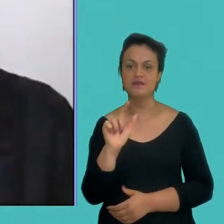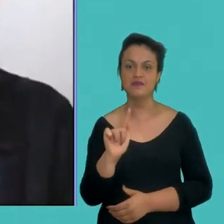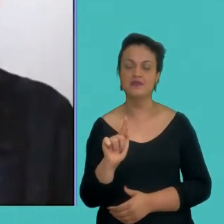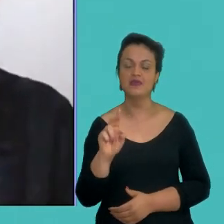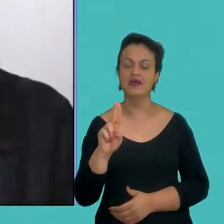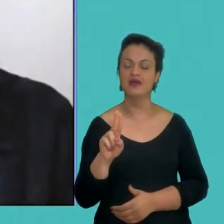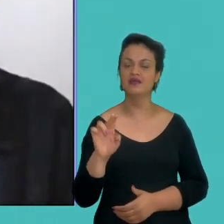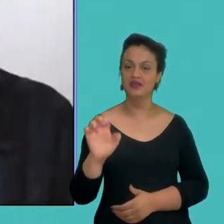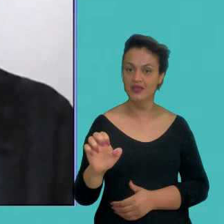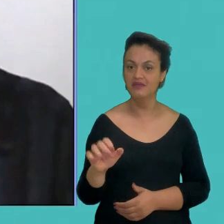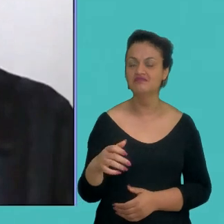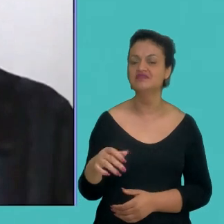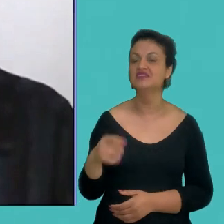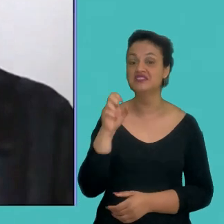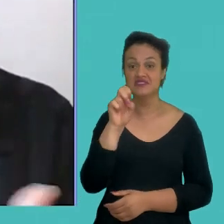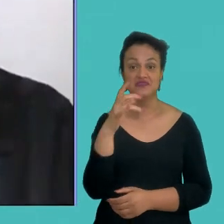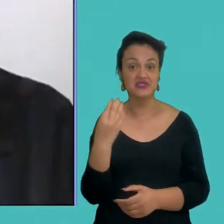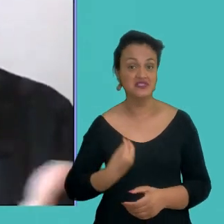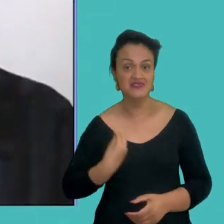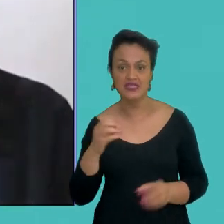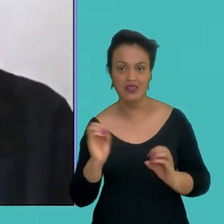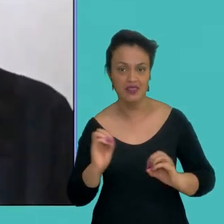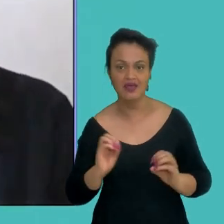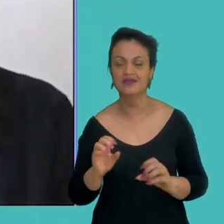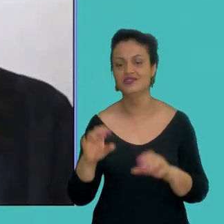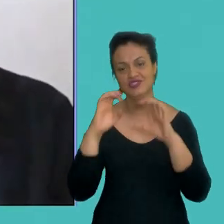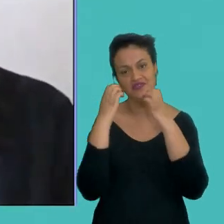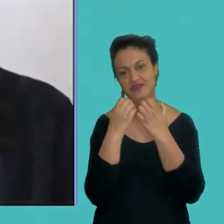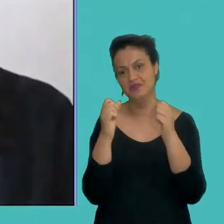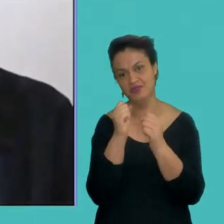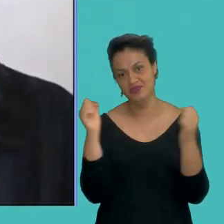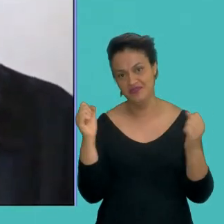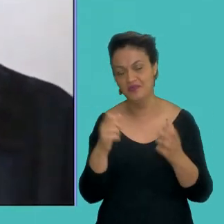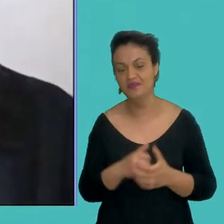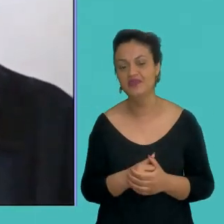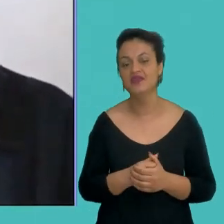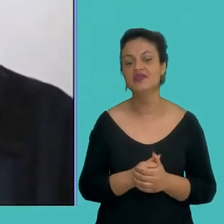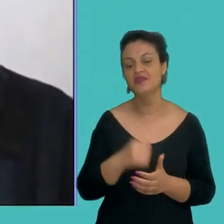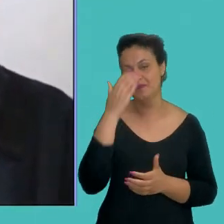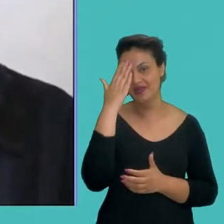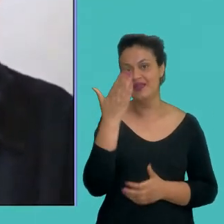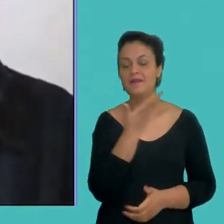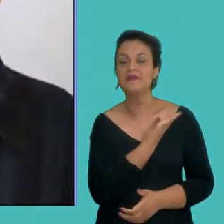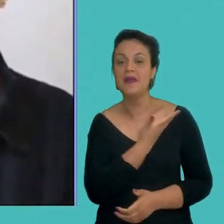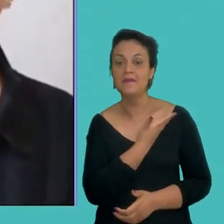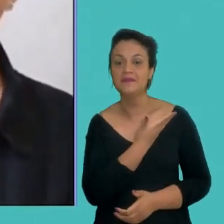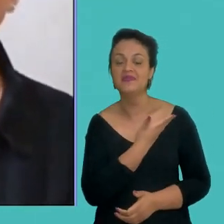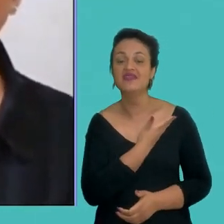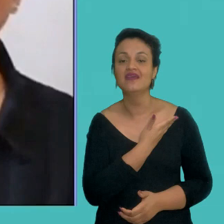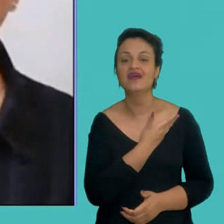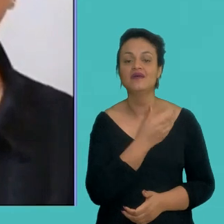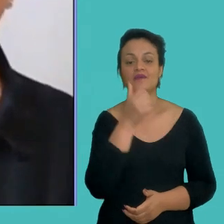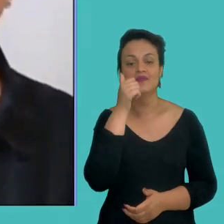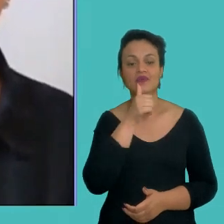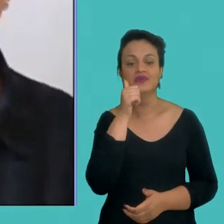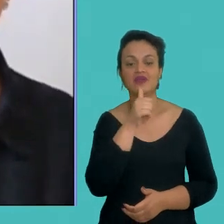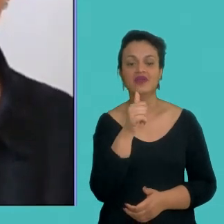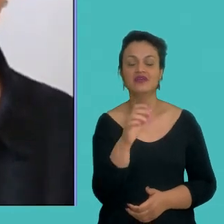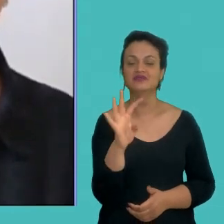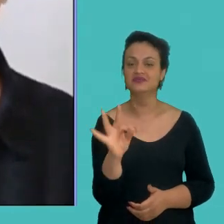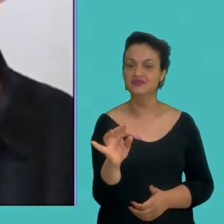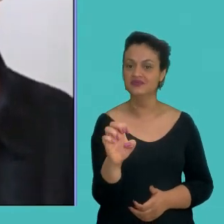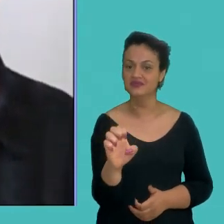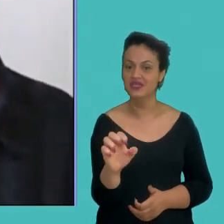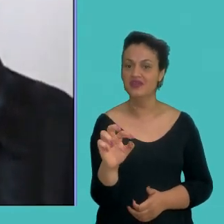a toda a equipe da EMAG, que sem vocês nós não teríamos realizado esse evento, e agradecer a minha querida amiga e diretora da